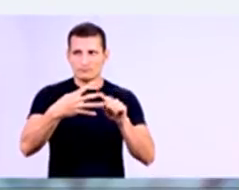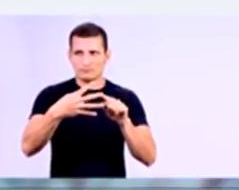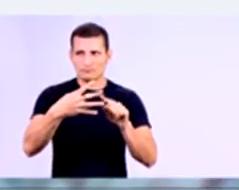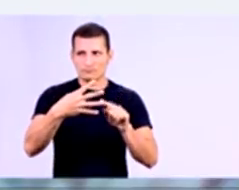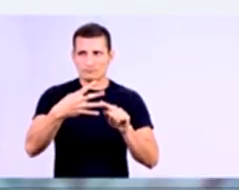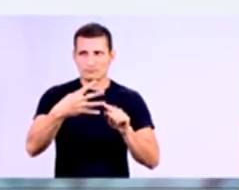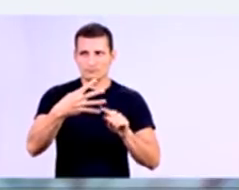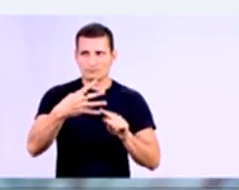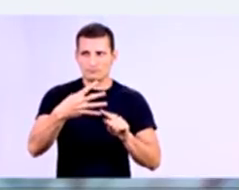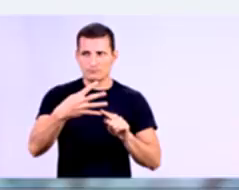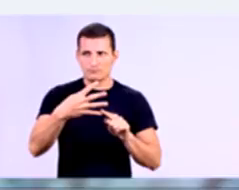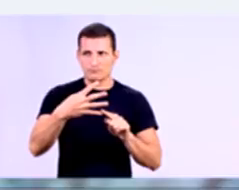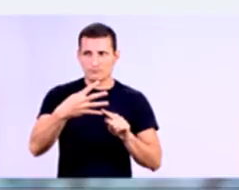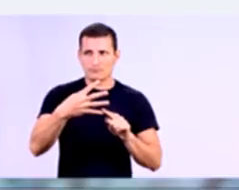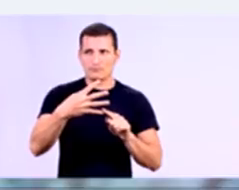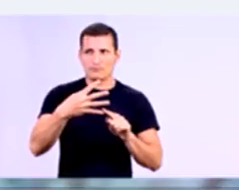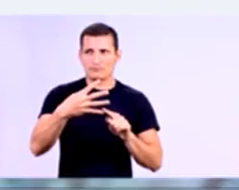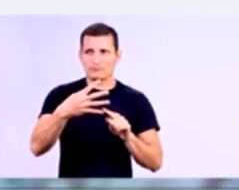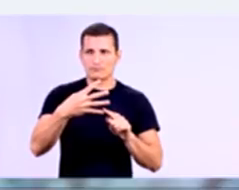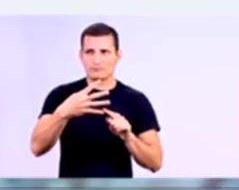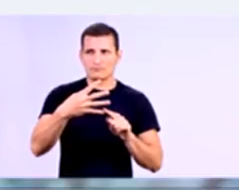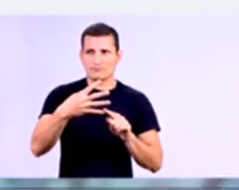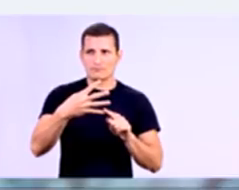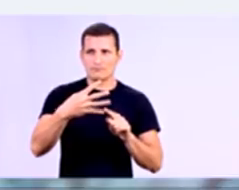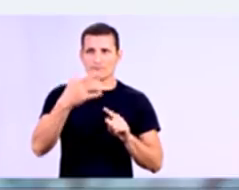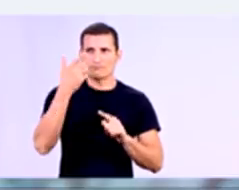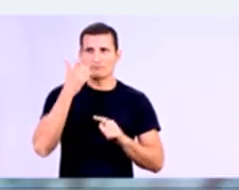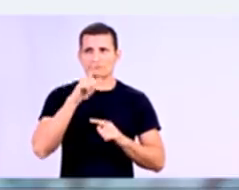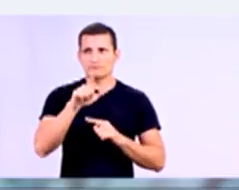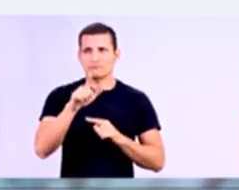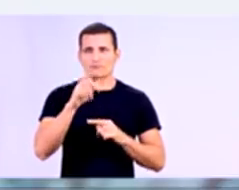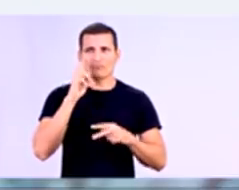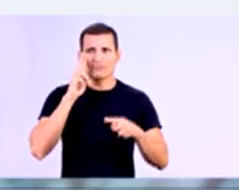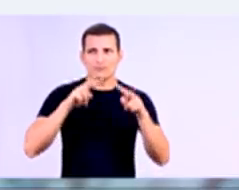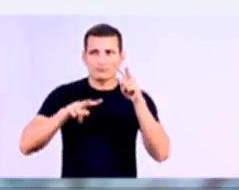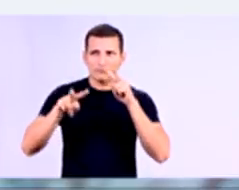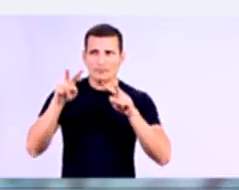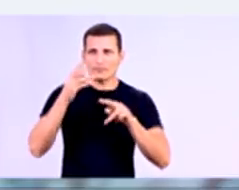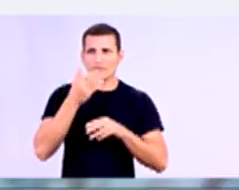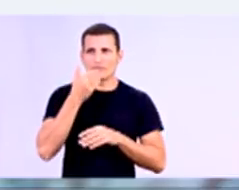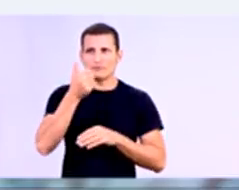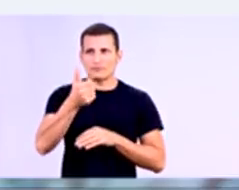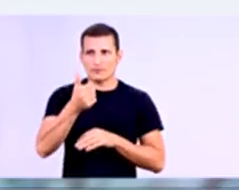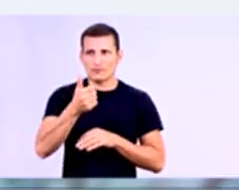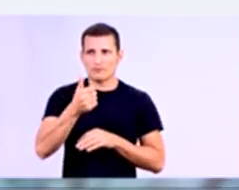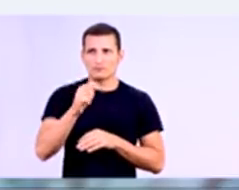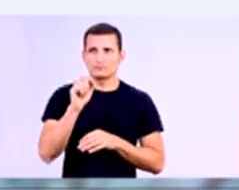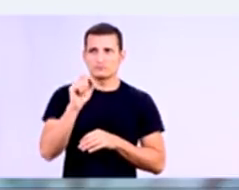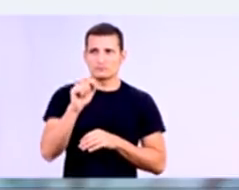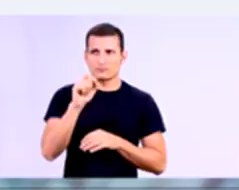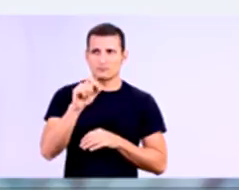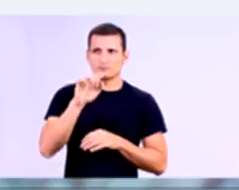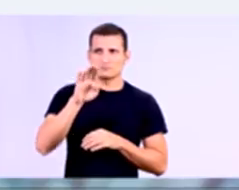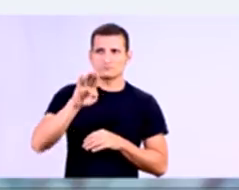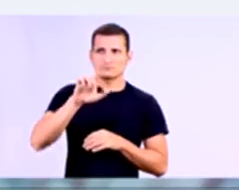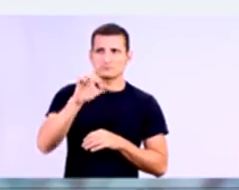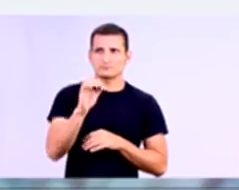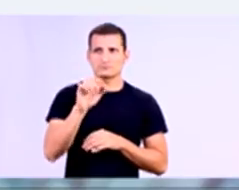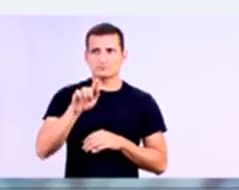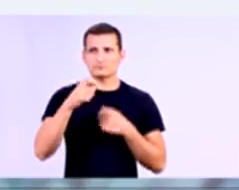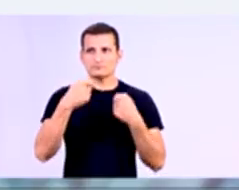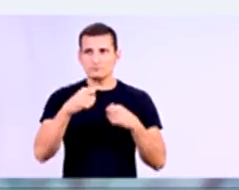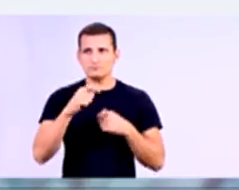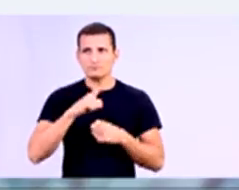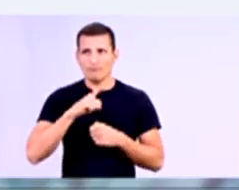funcionalidades, 1, 2, 3, 4, eu consigo visualizar melhor o que o meu blog precisa